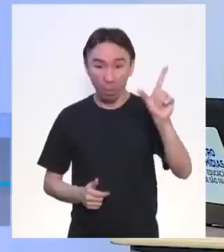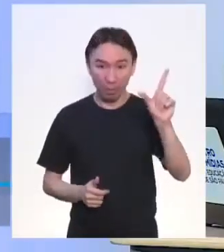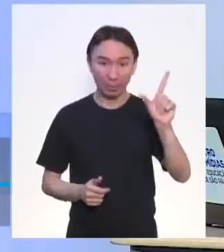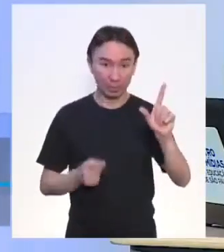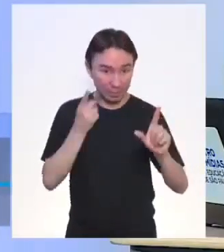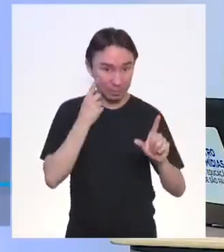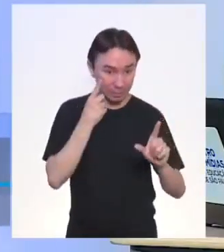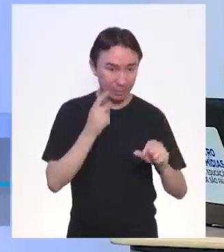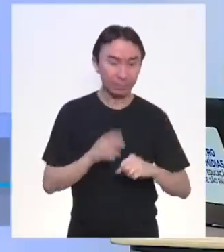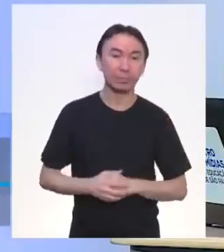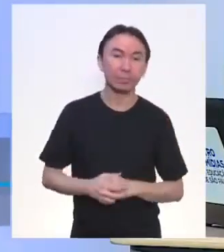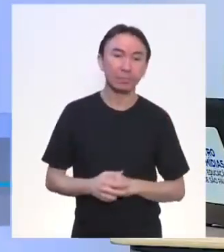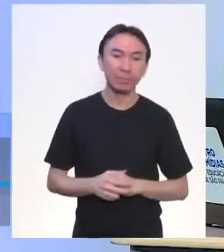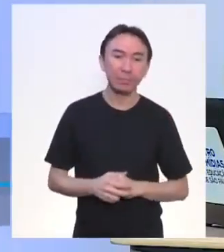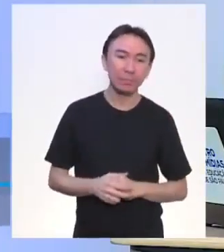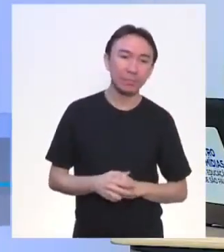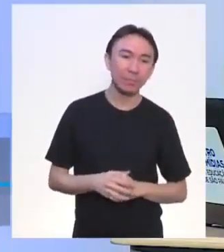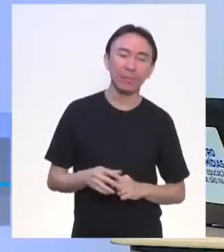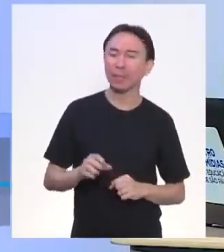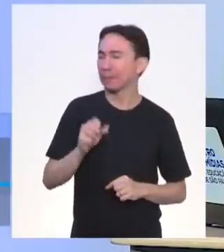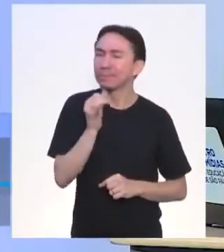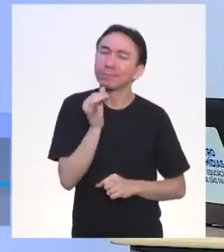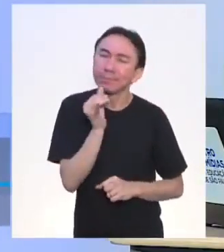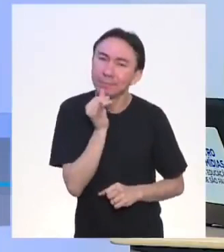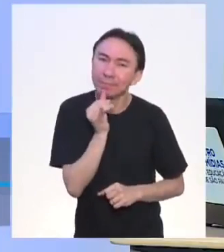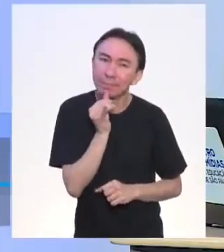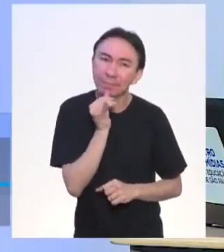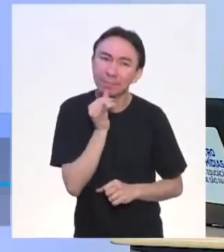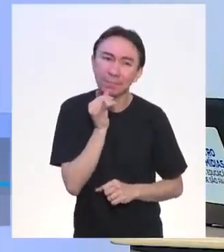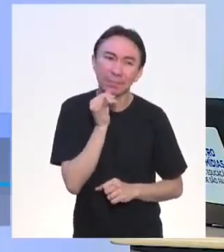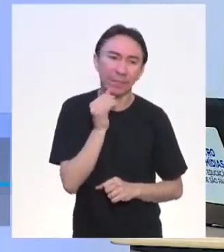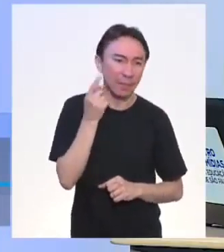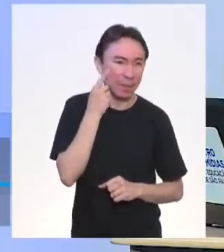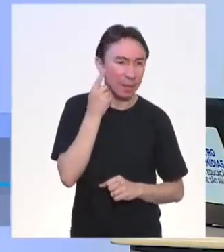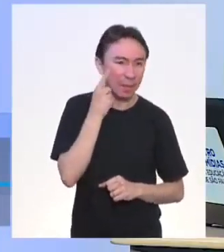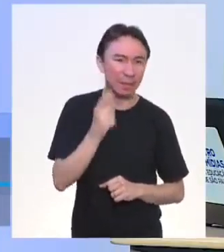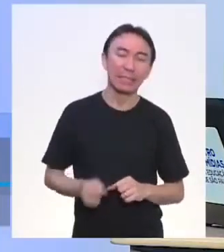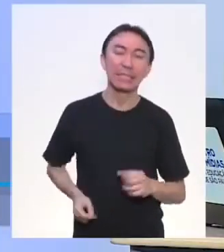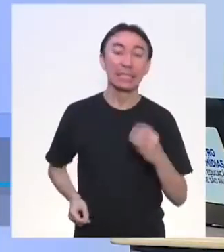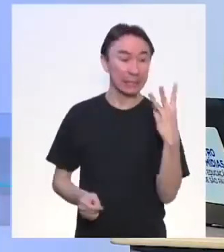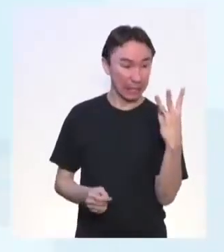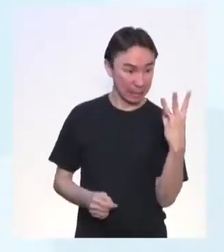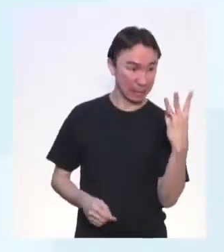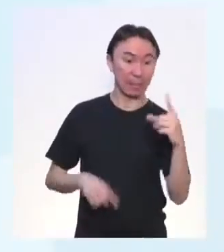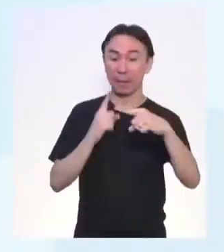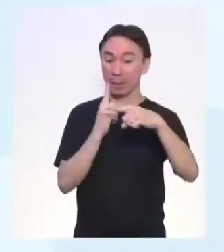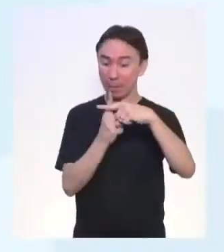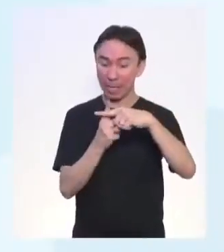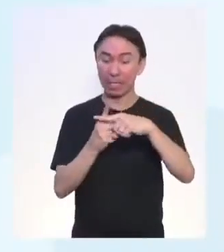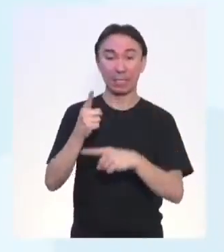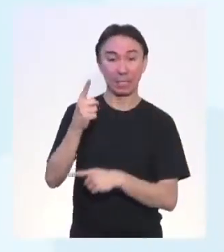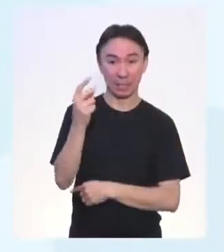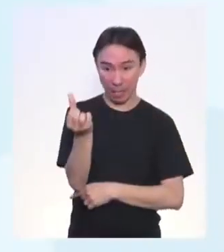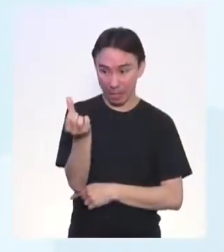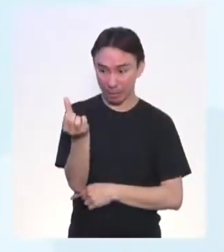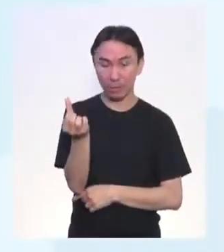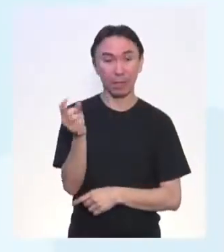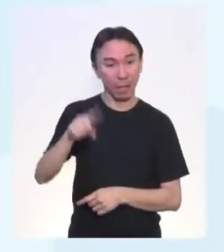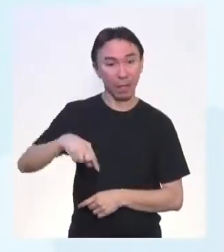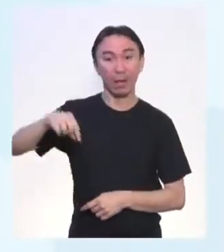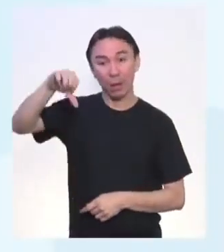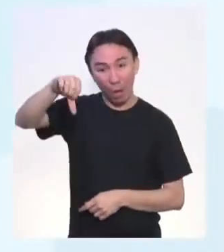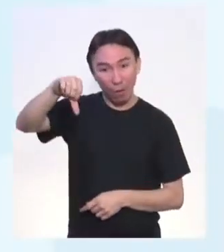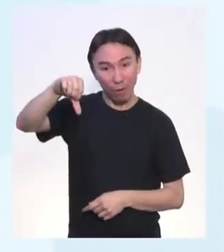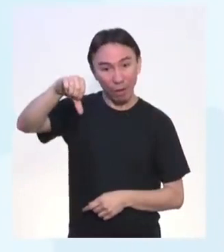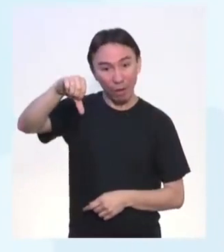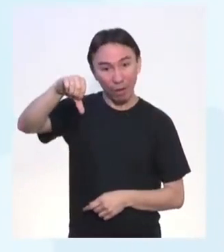essas duas linhas por enquanto. Ó, se você somar o 3 com 6, a gente tem 9, né? Então, se a